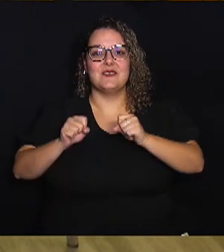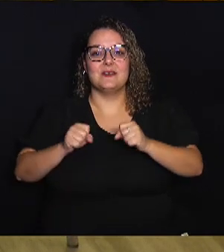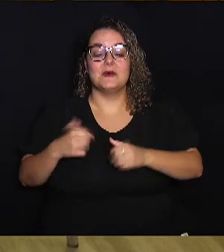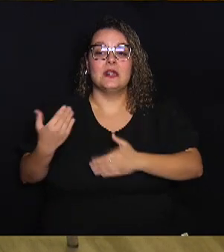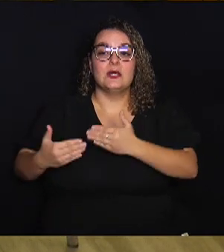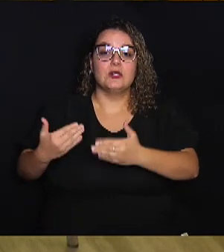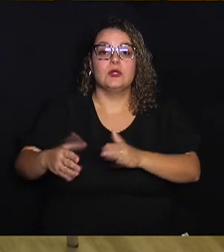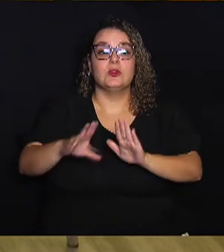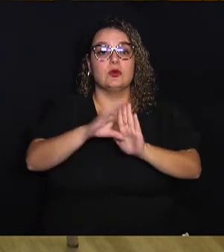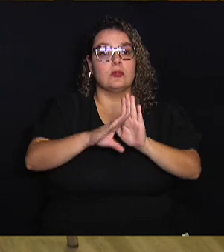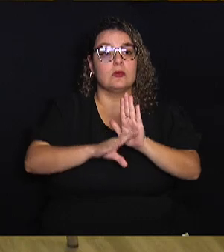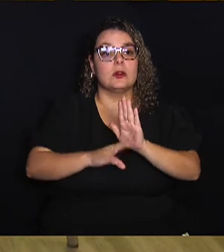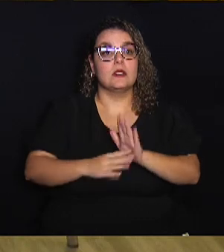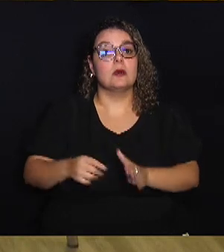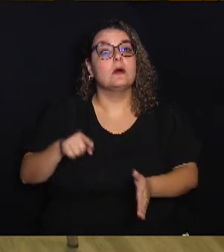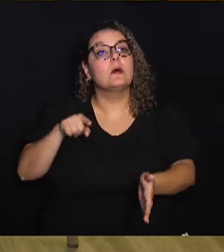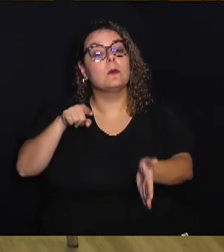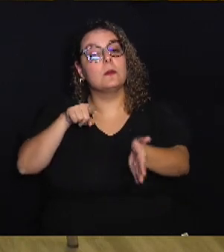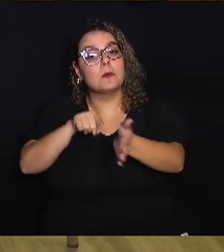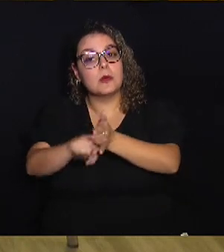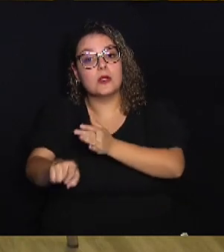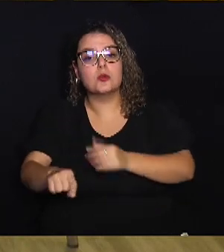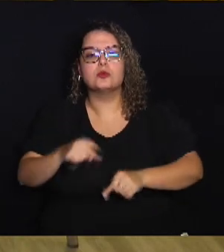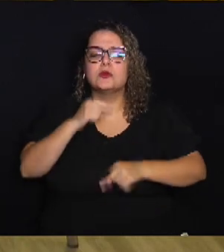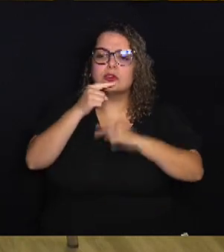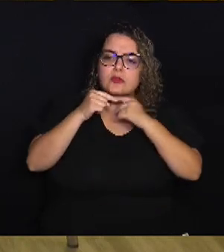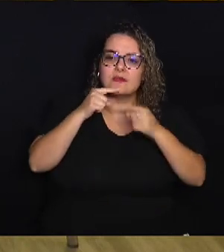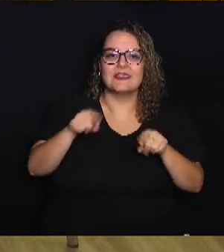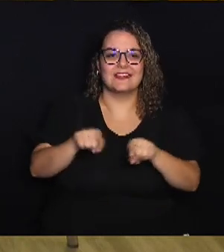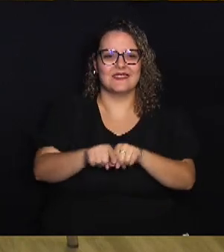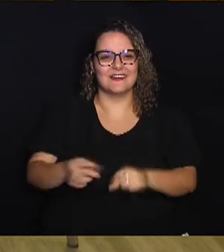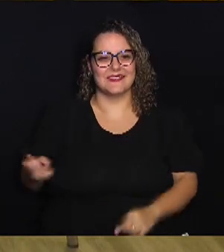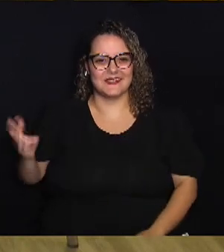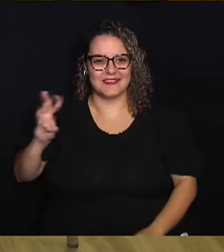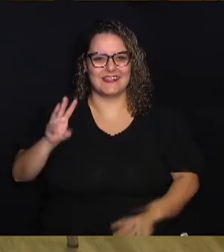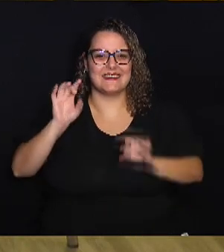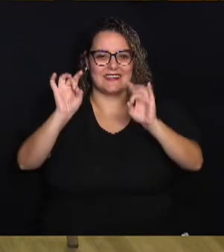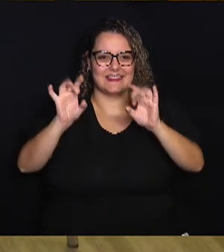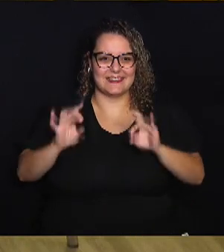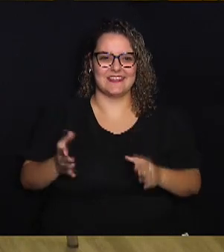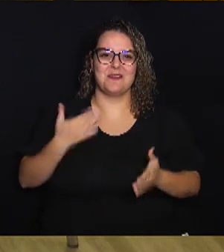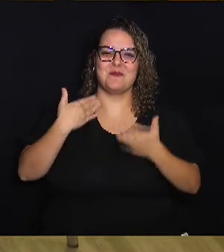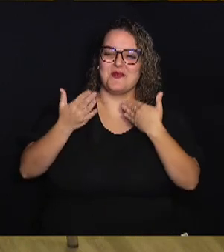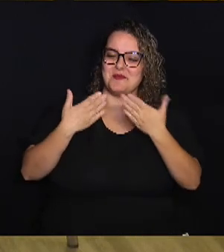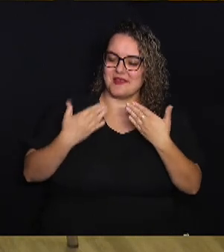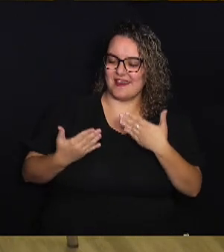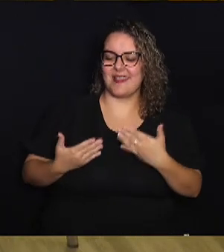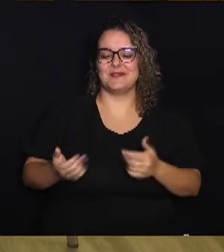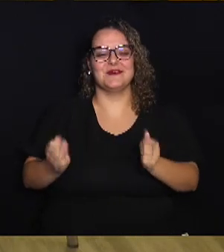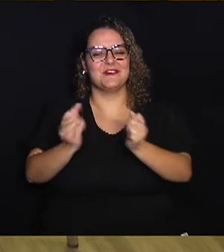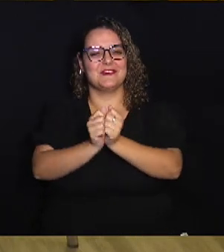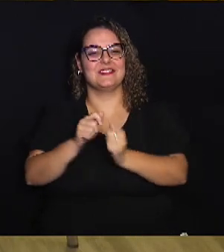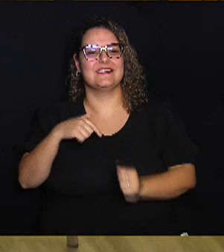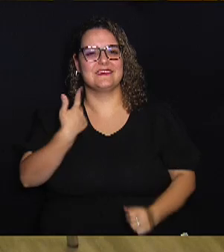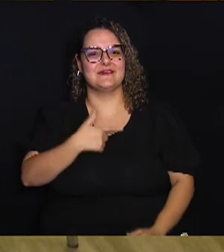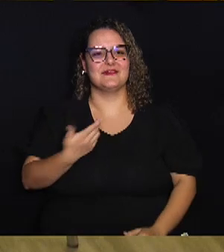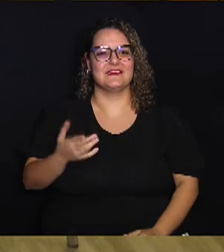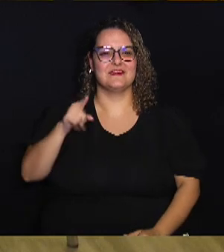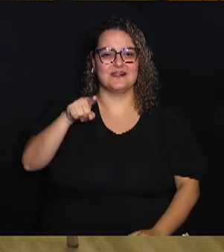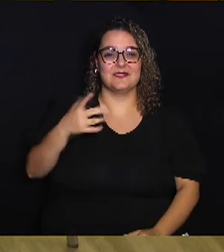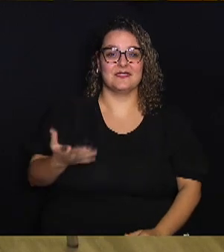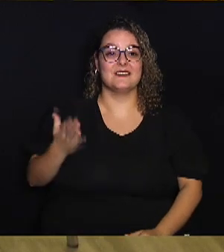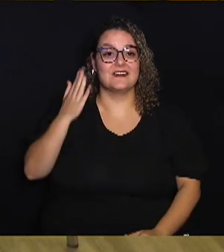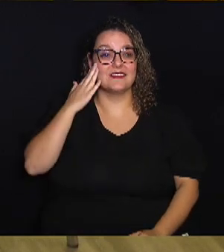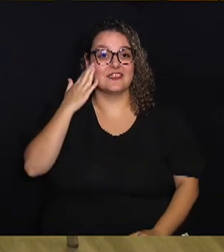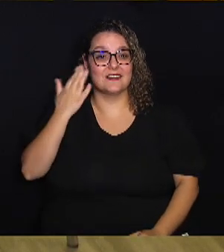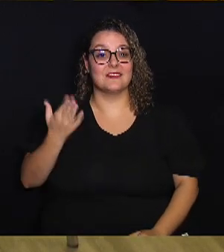decorrer do programa, mandar a sua pergunta também para os nossos especialistas, bater aquele papo com a gente. Você já sabe